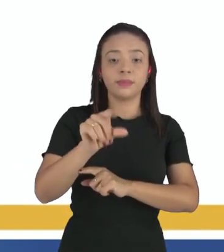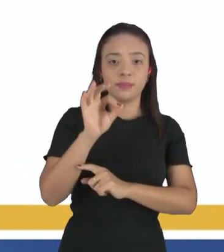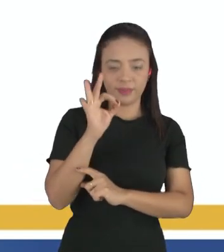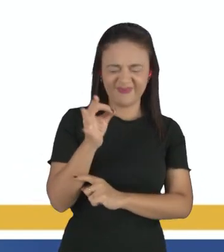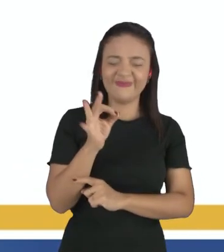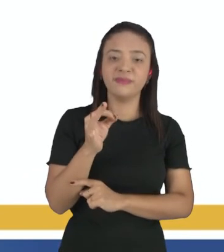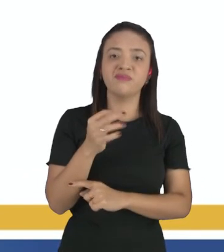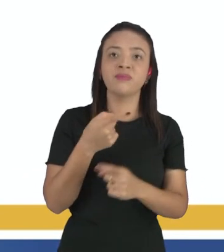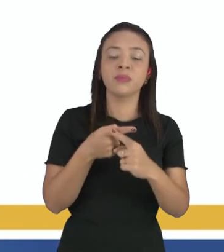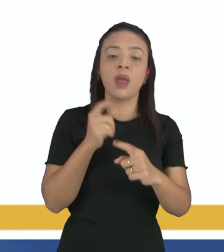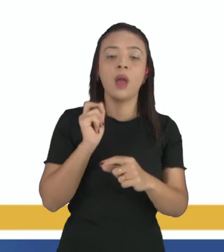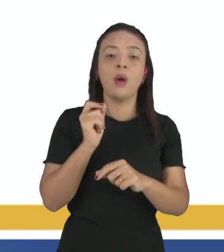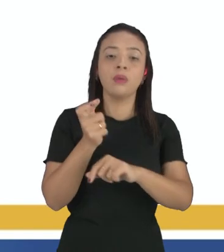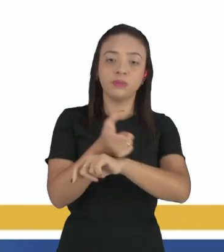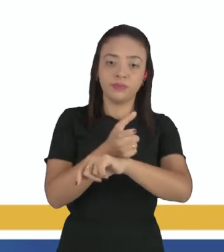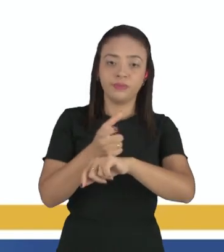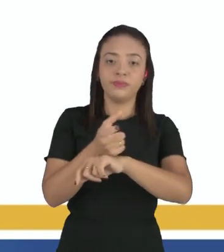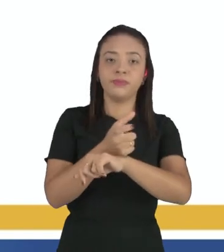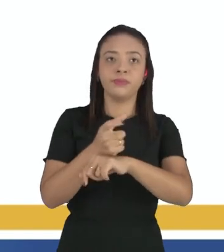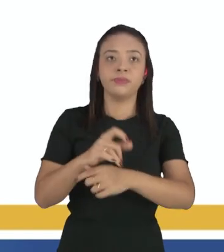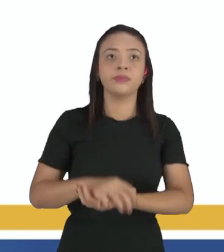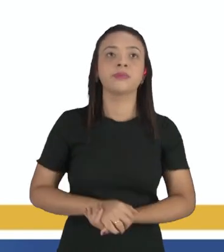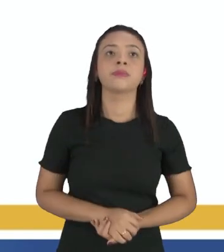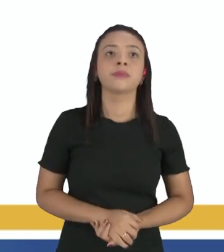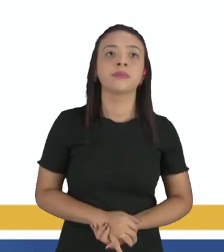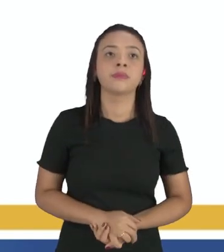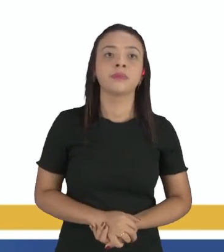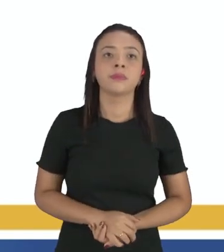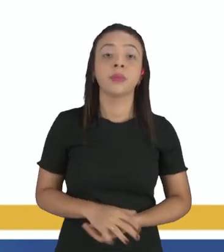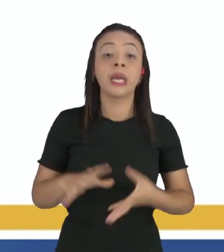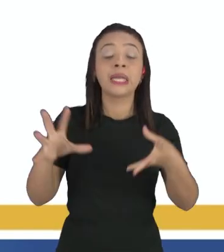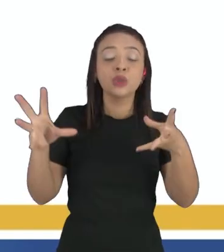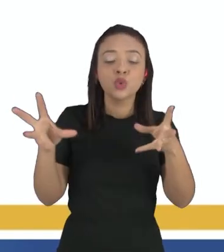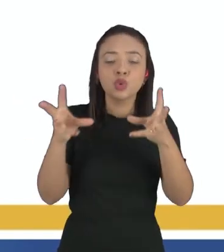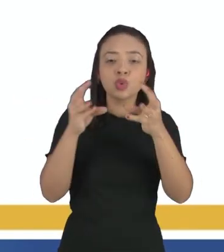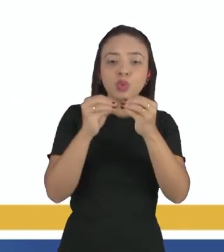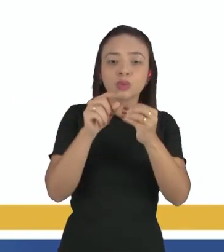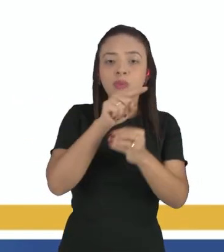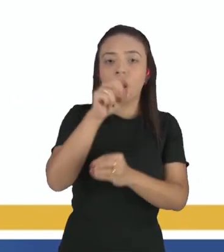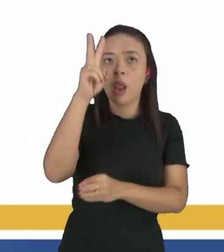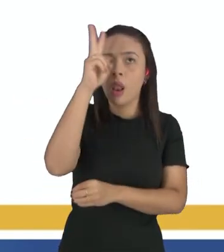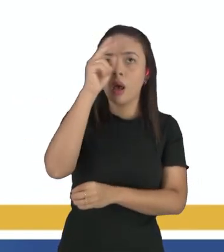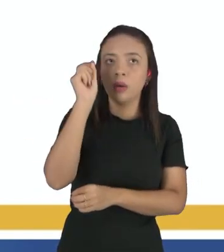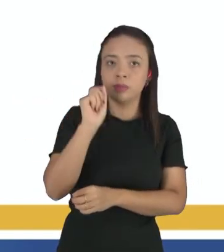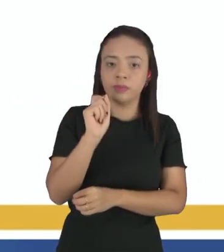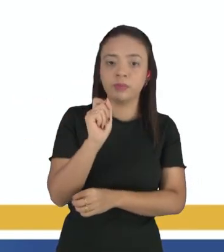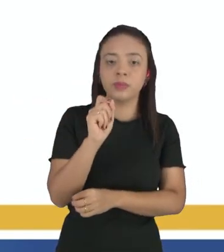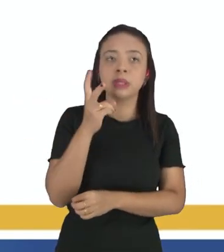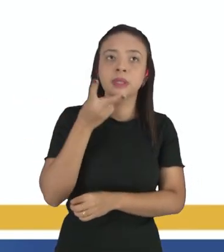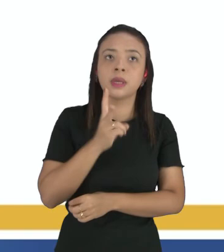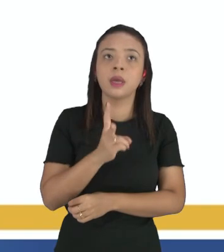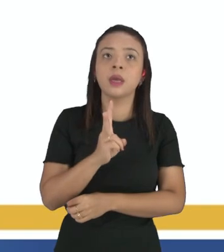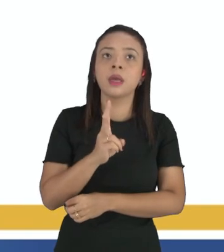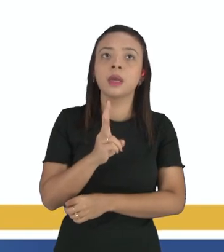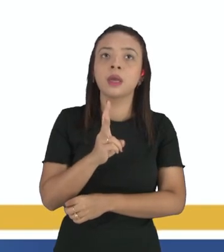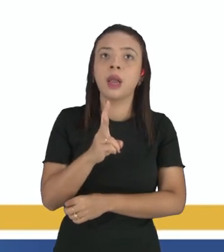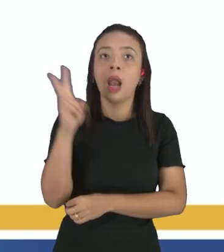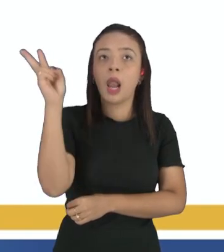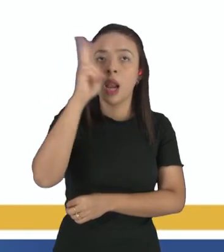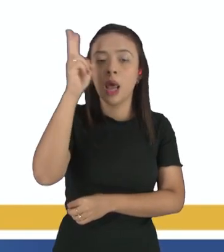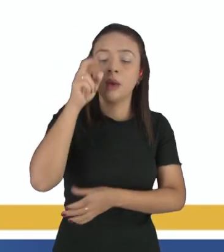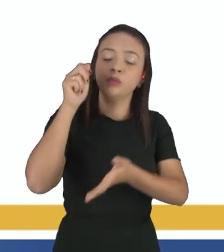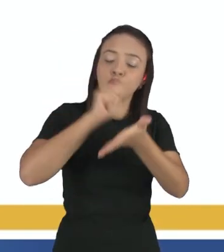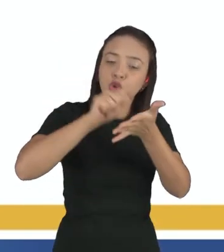correta, porque é um adjetivo. Resumidamente, para que você não se esqueça, devo considerar sobre